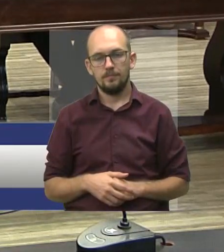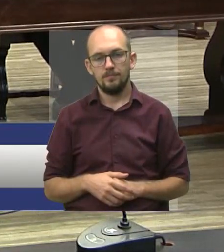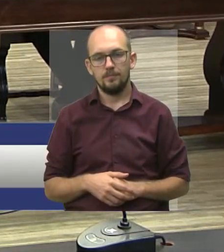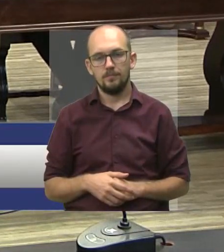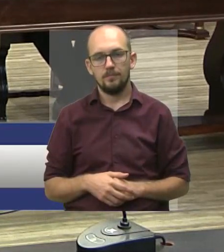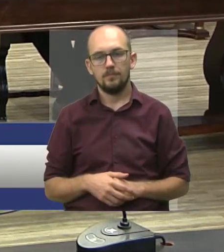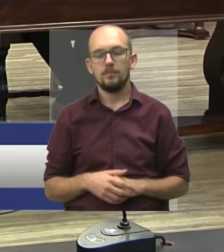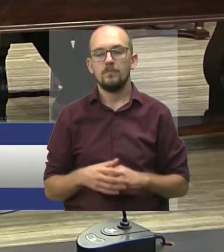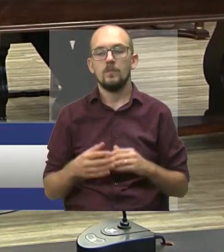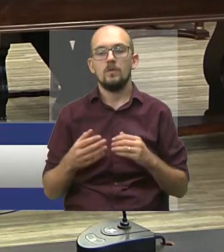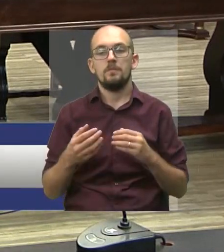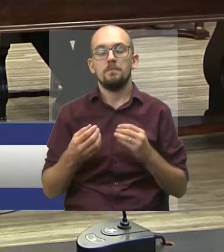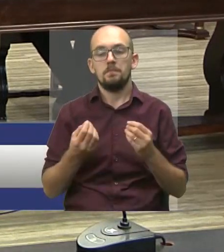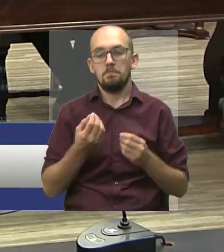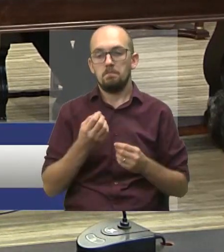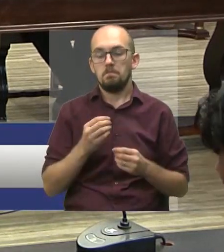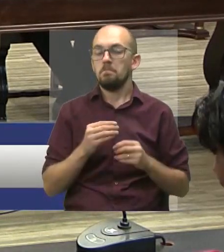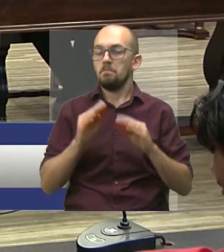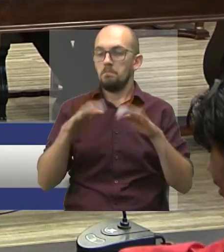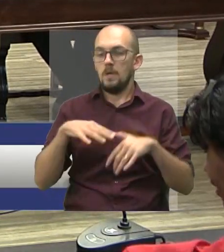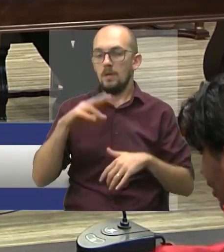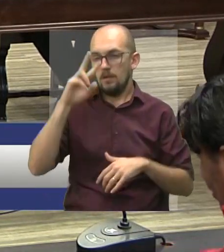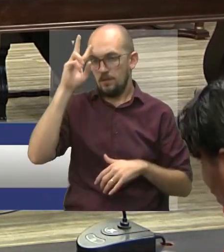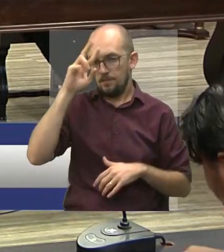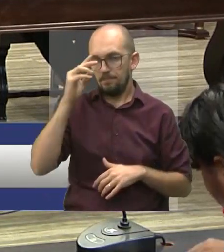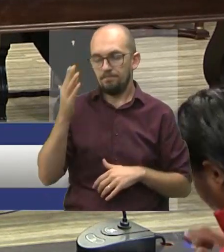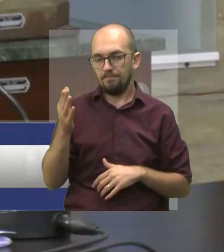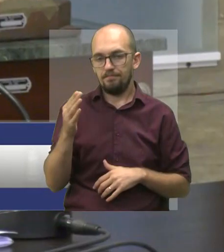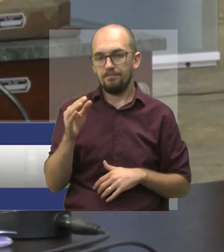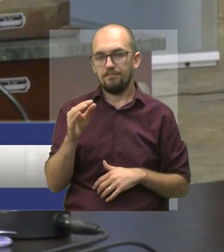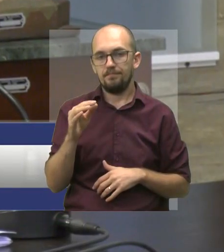como foi muito bem lembrado pelo Fernando,